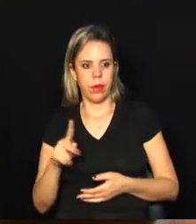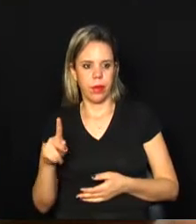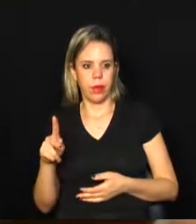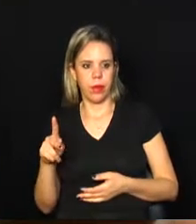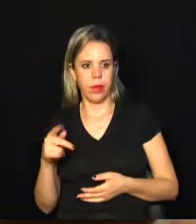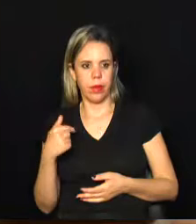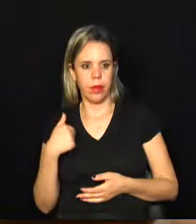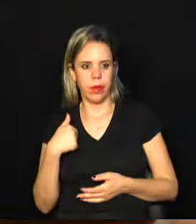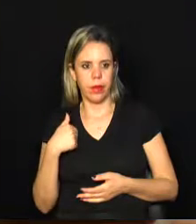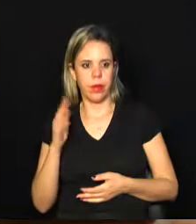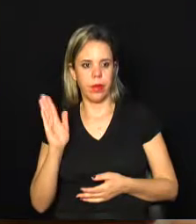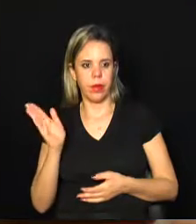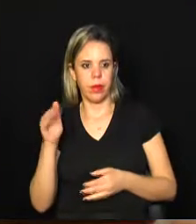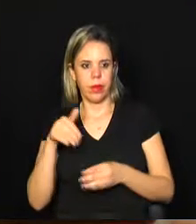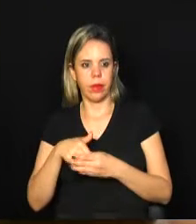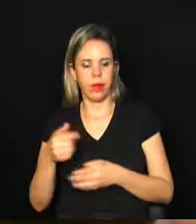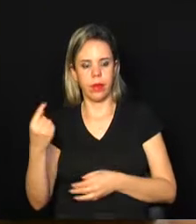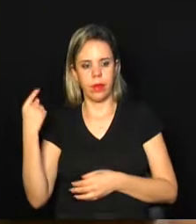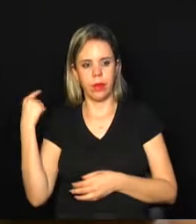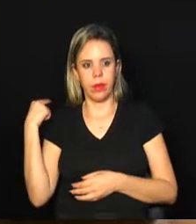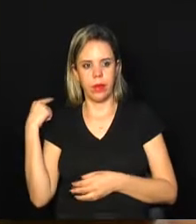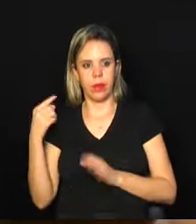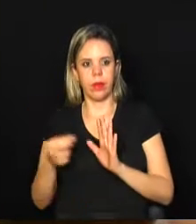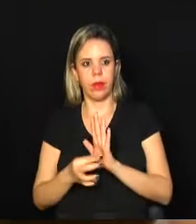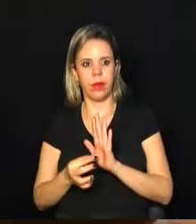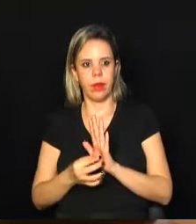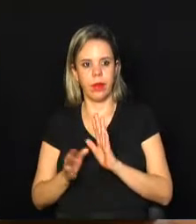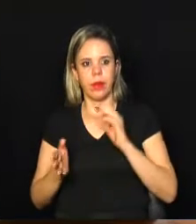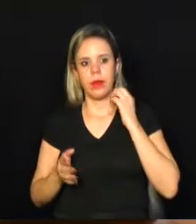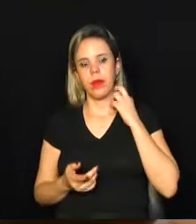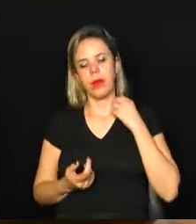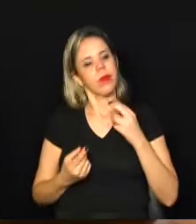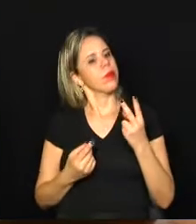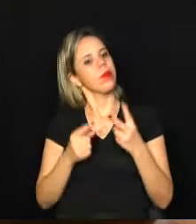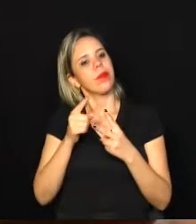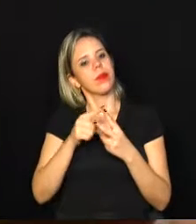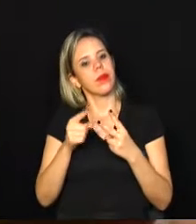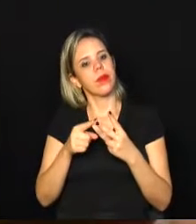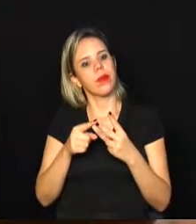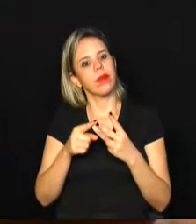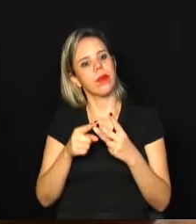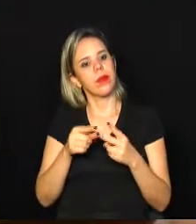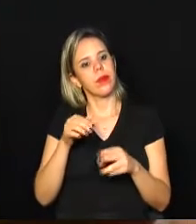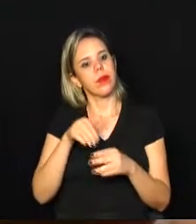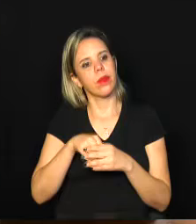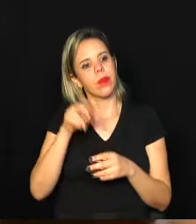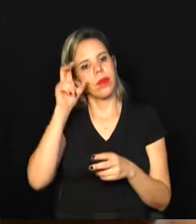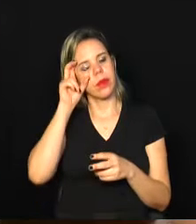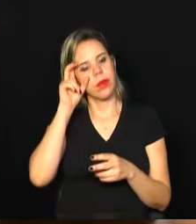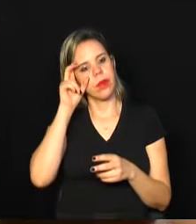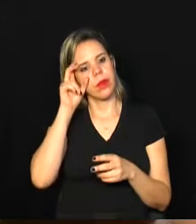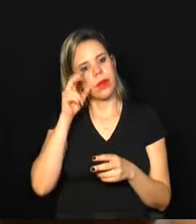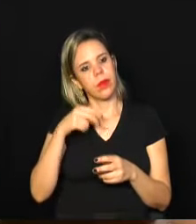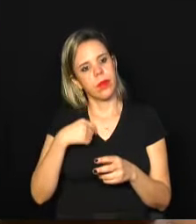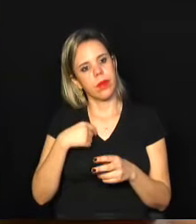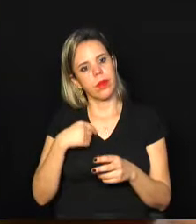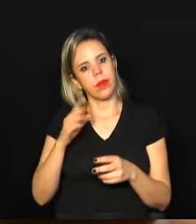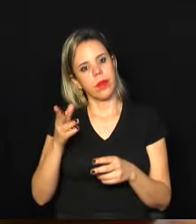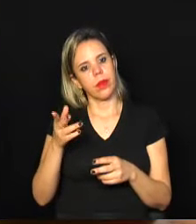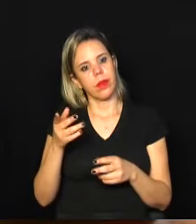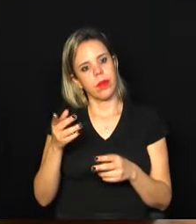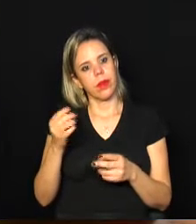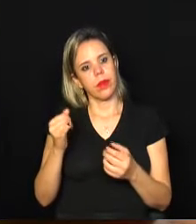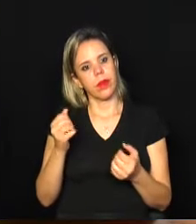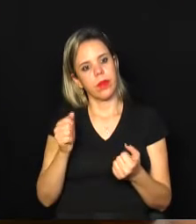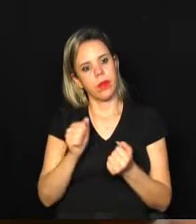e eu já votei no meu no meu aparecer né então com mais dois votos com o vereador Carlinhos camelô esse vossa